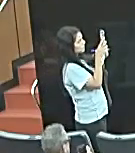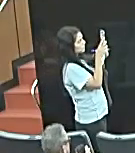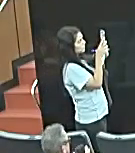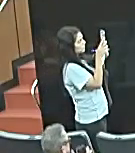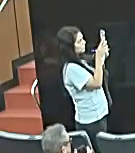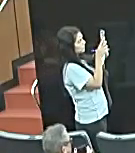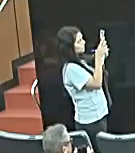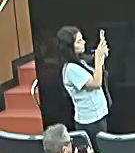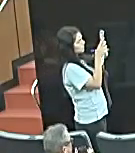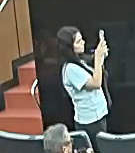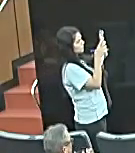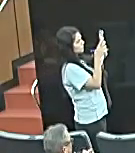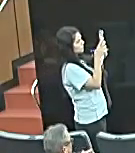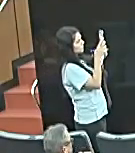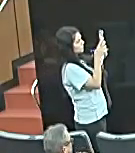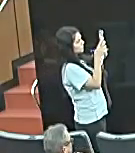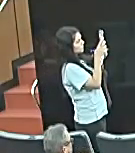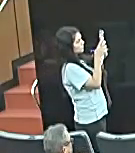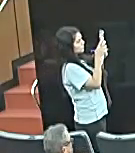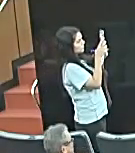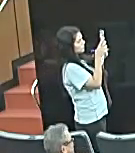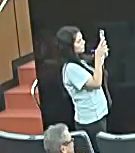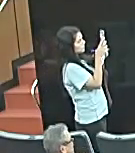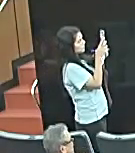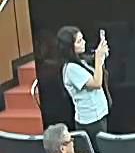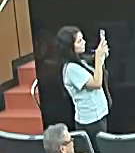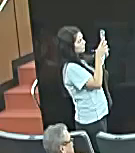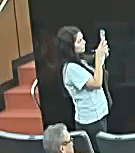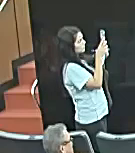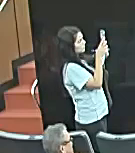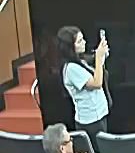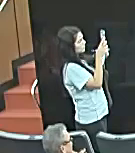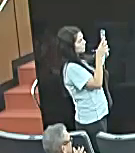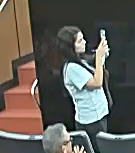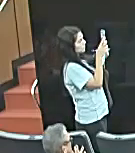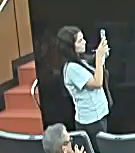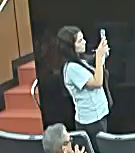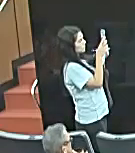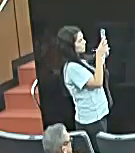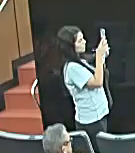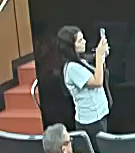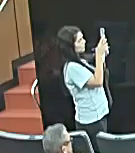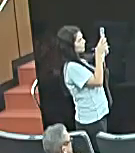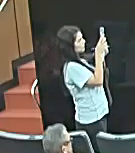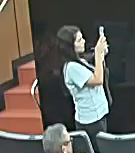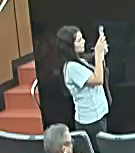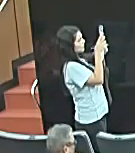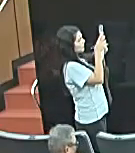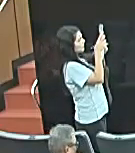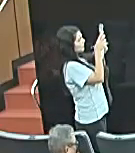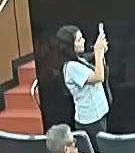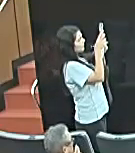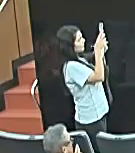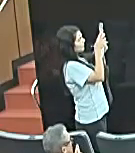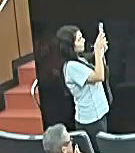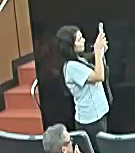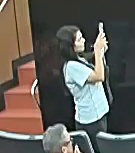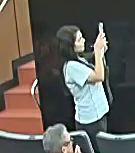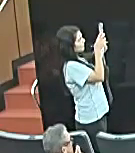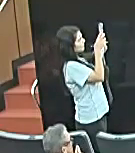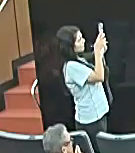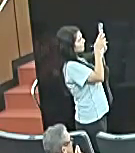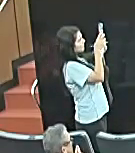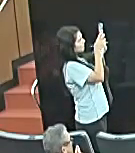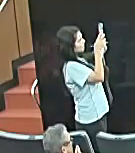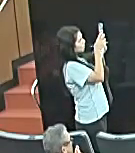penitenciário tem capacidade tem condições ele que nasceu pra isso tem que lhe dar condições tem que dar a legislação tem que